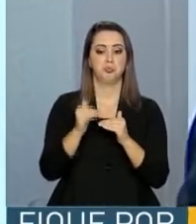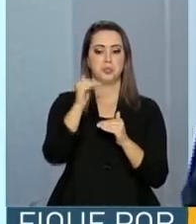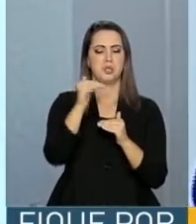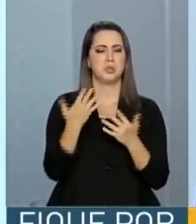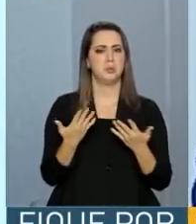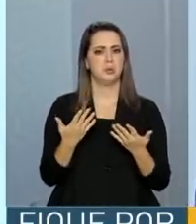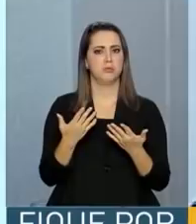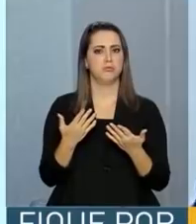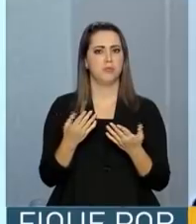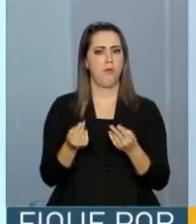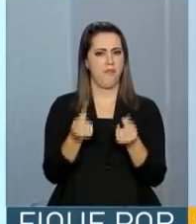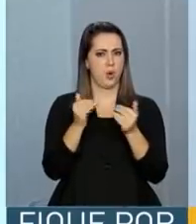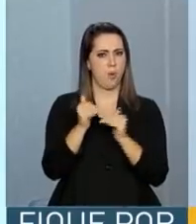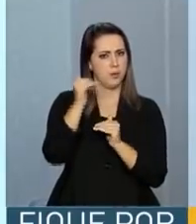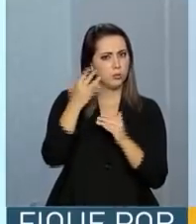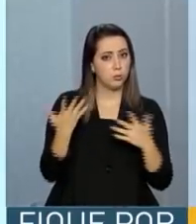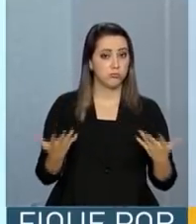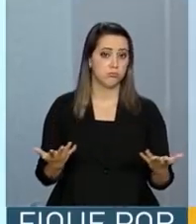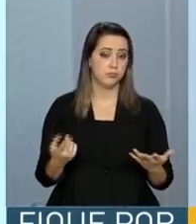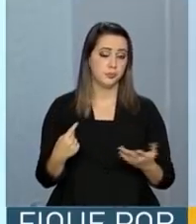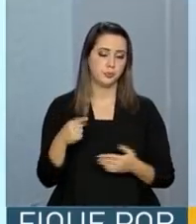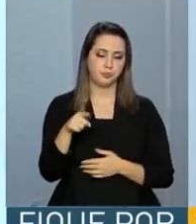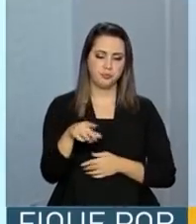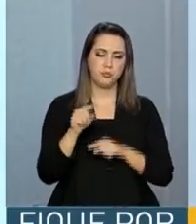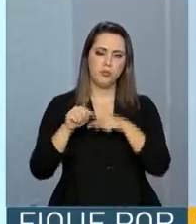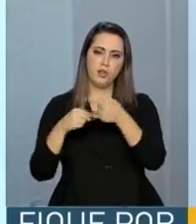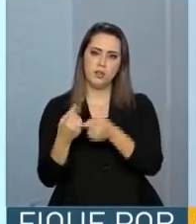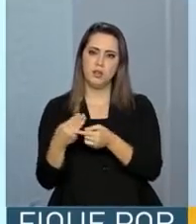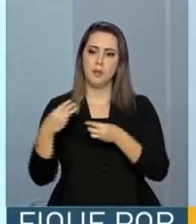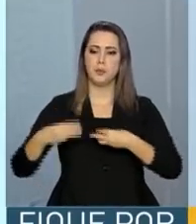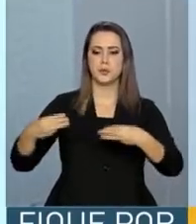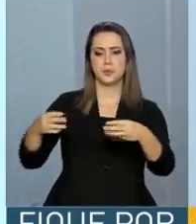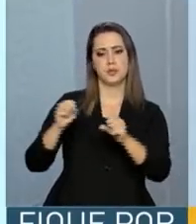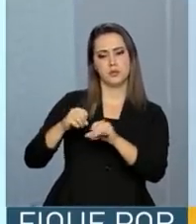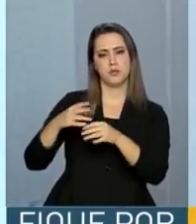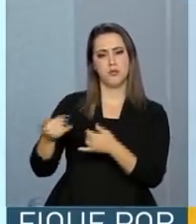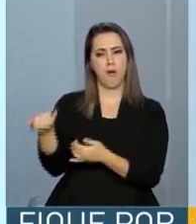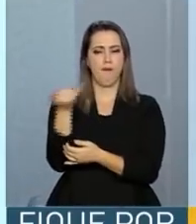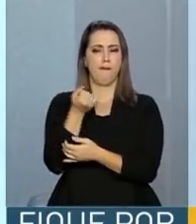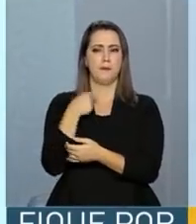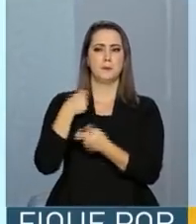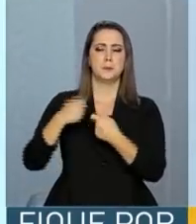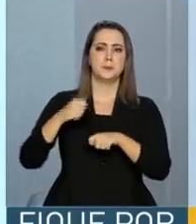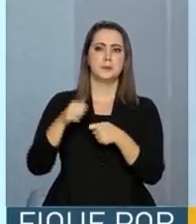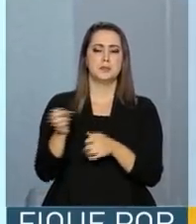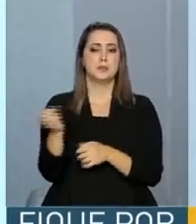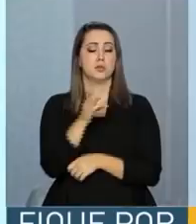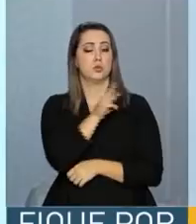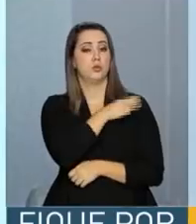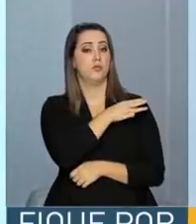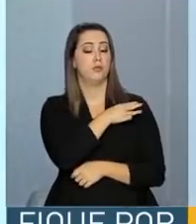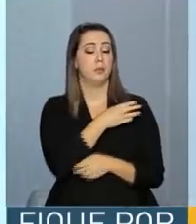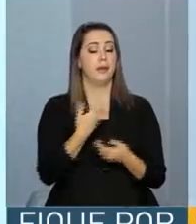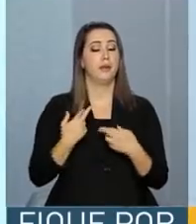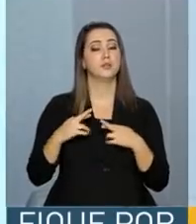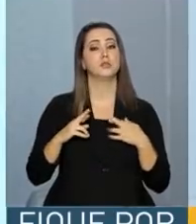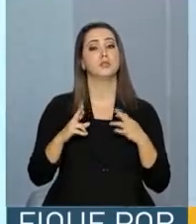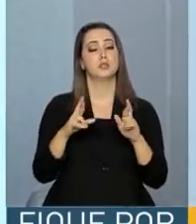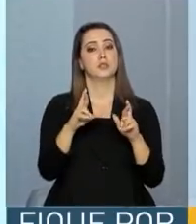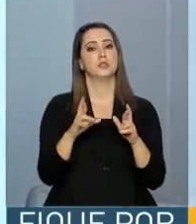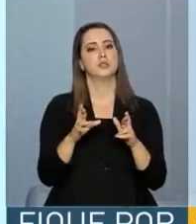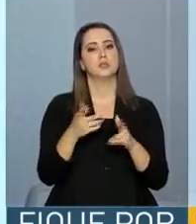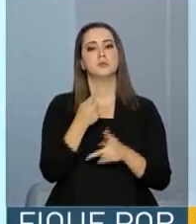filho me trouxe a hipótese de fazermos a reforma no ensino médio algo que era esperado ansiado desejado postulado a